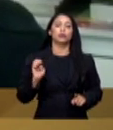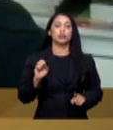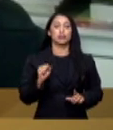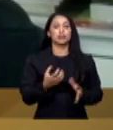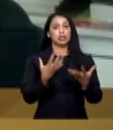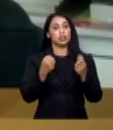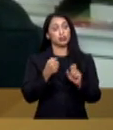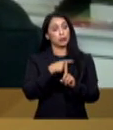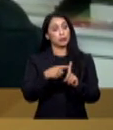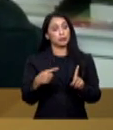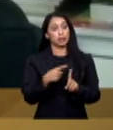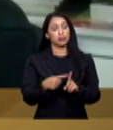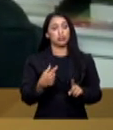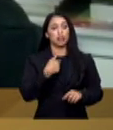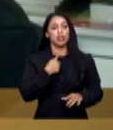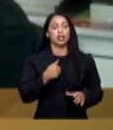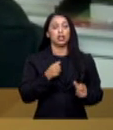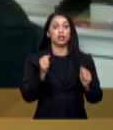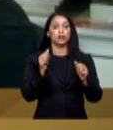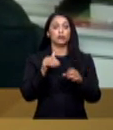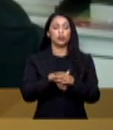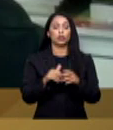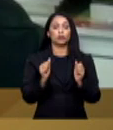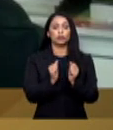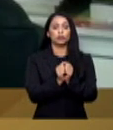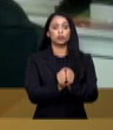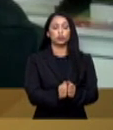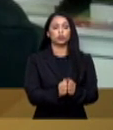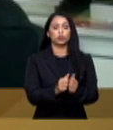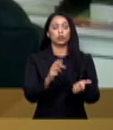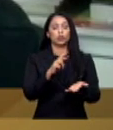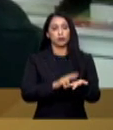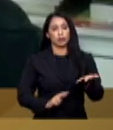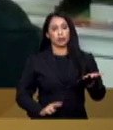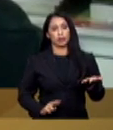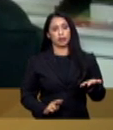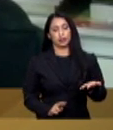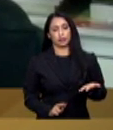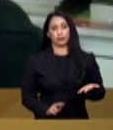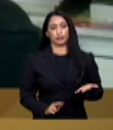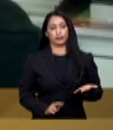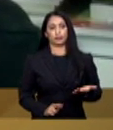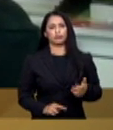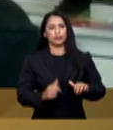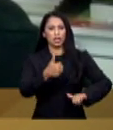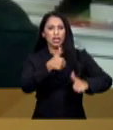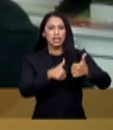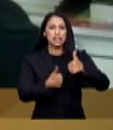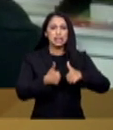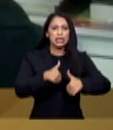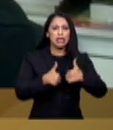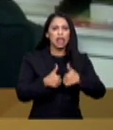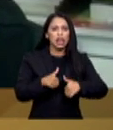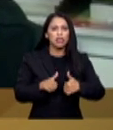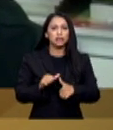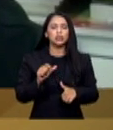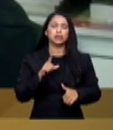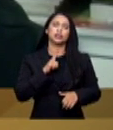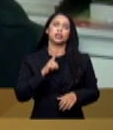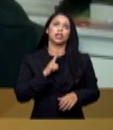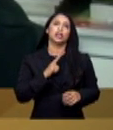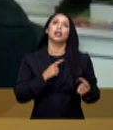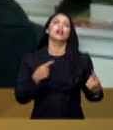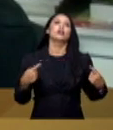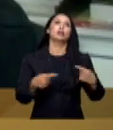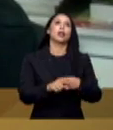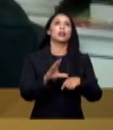parte, acompanho o relator no conhecimento integral, e quanto às análises de procedência e improcedência,